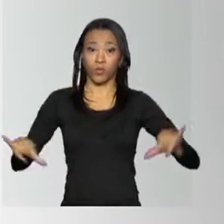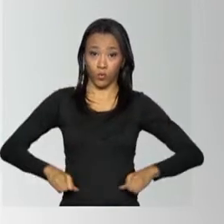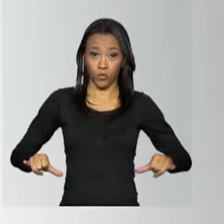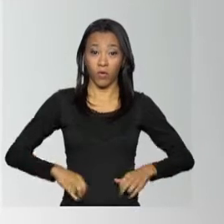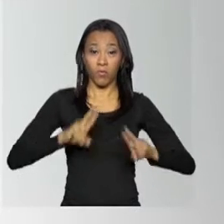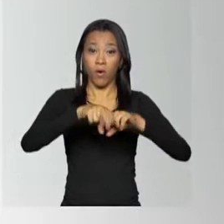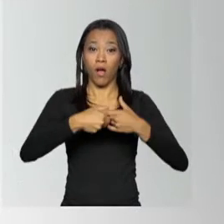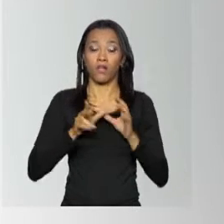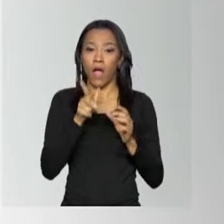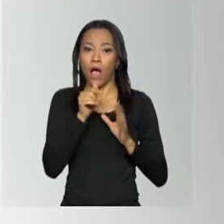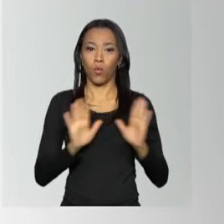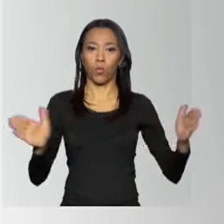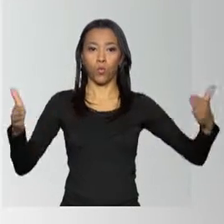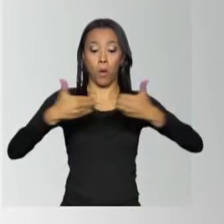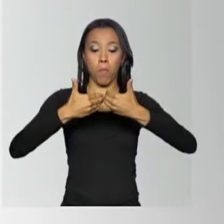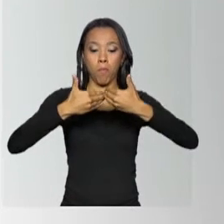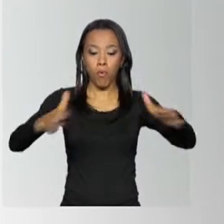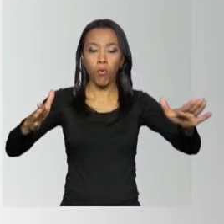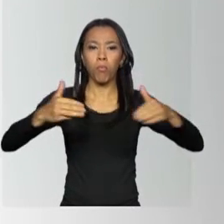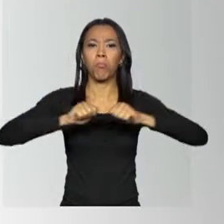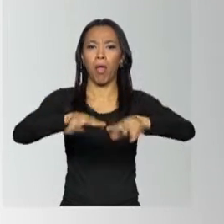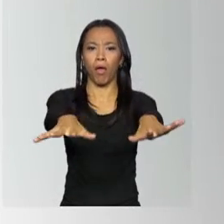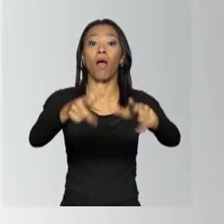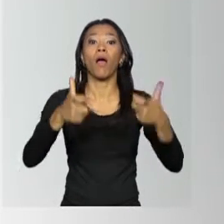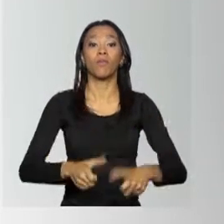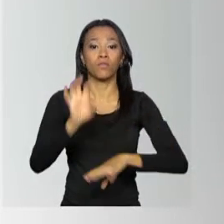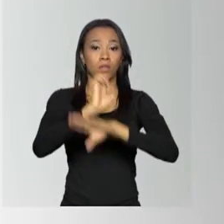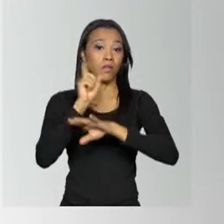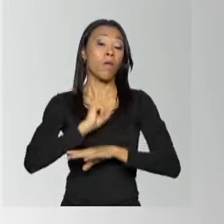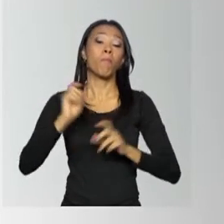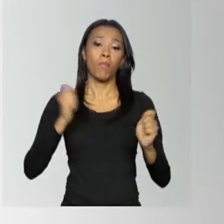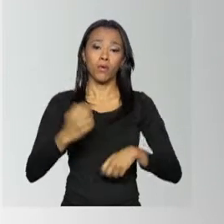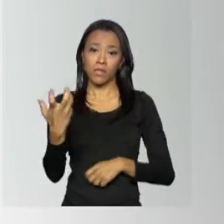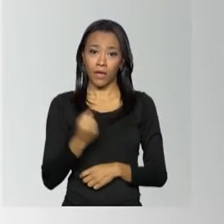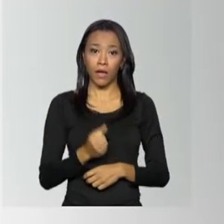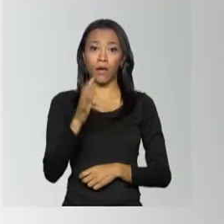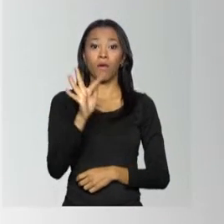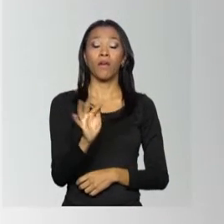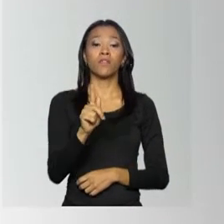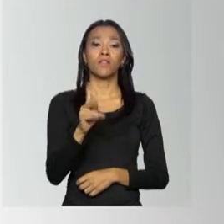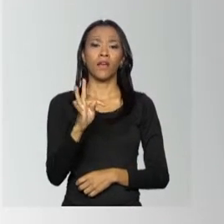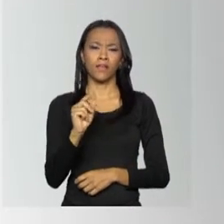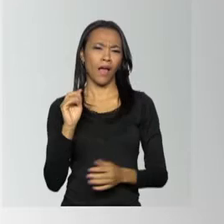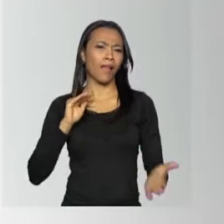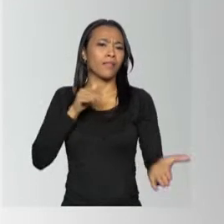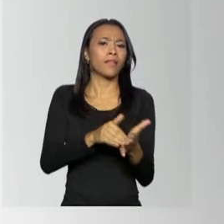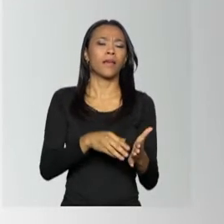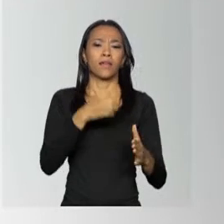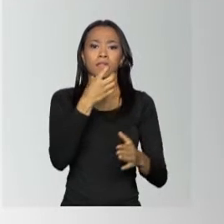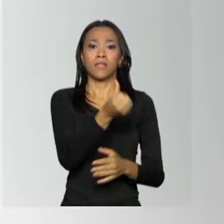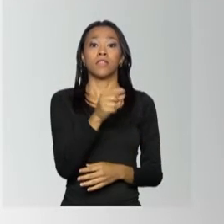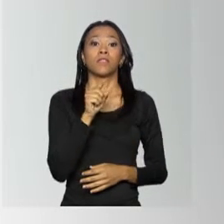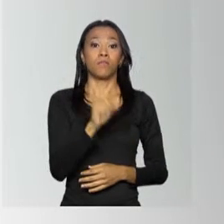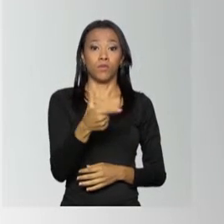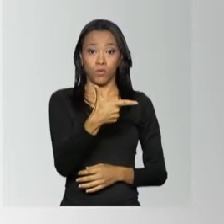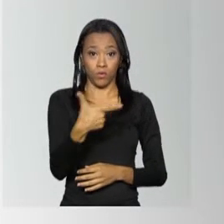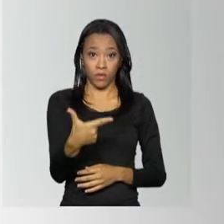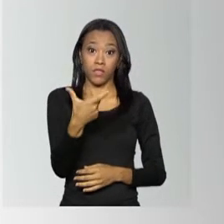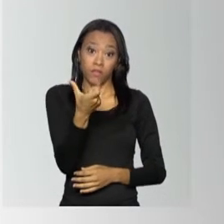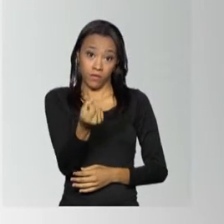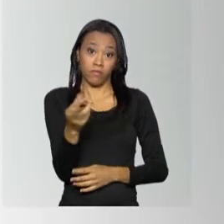vítimas do rompimento de barragens em Minas Gerais já podem sacar o FGTS até o limite de